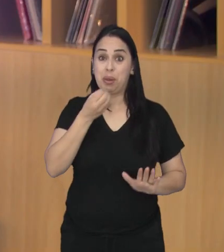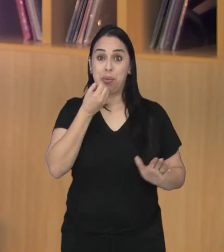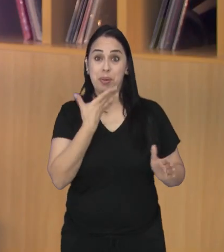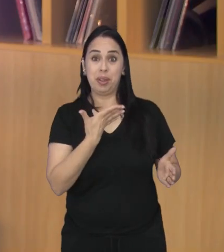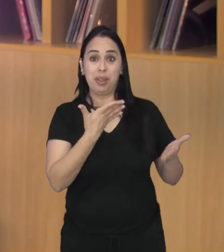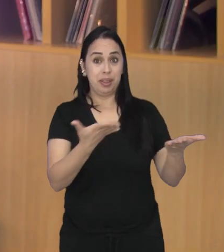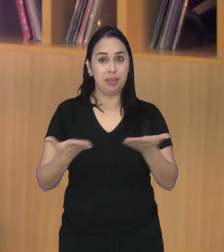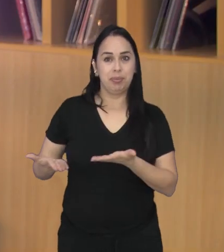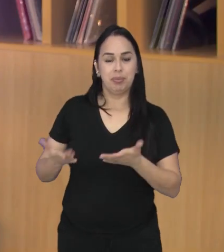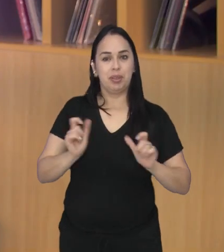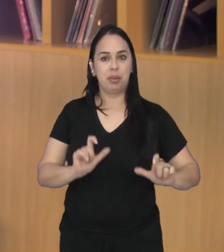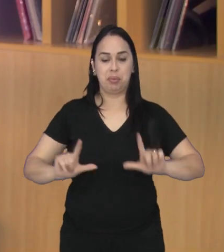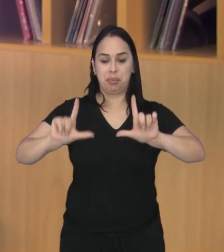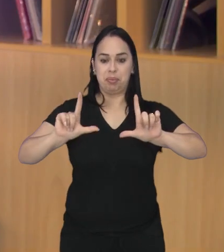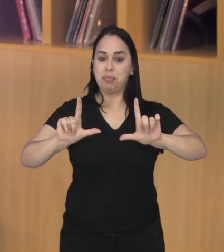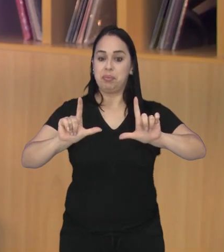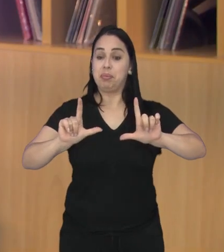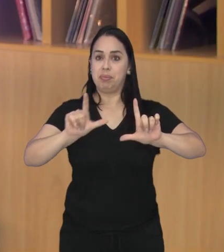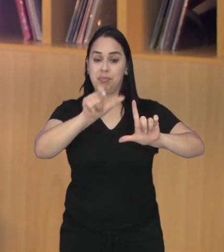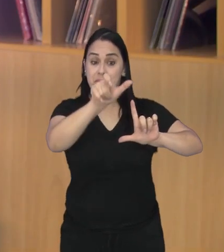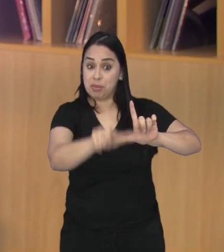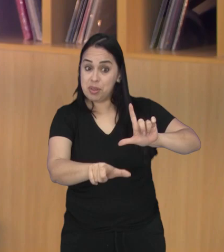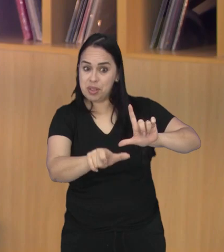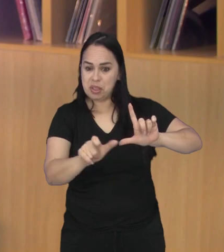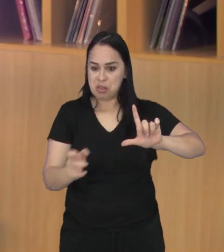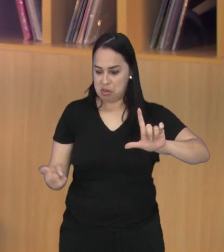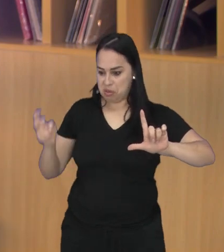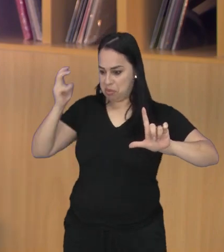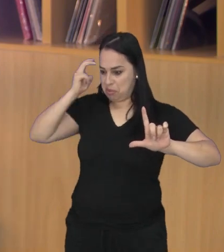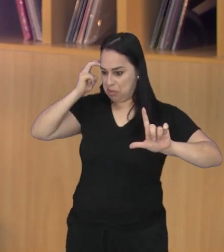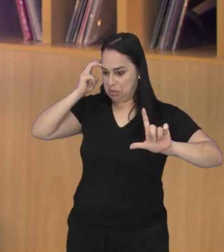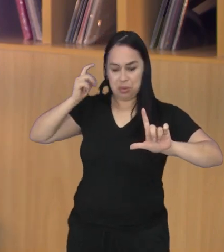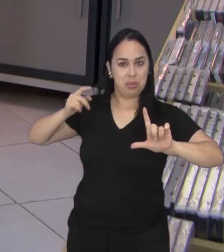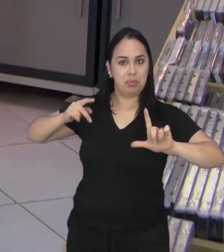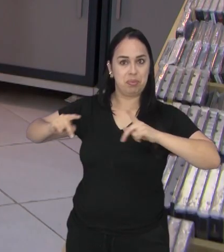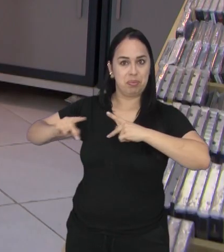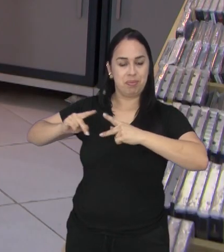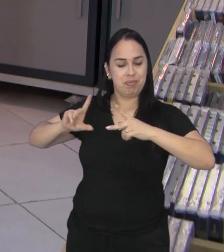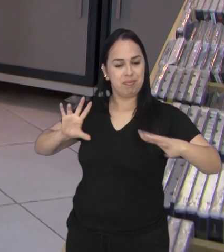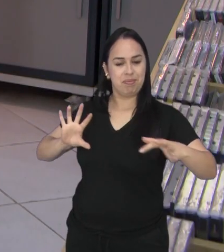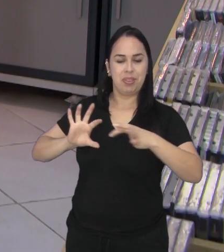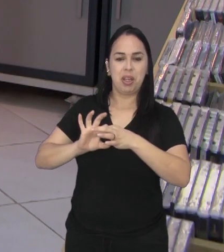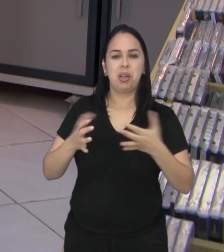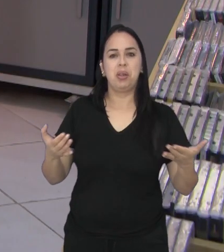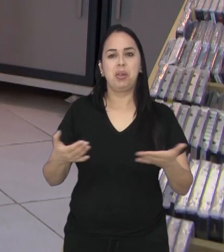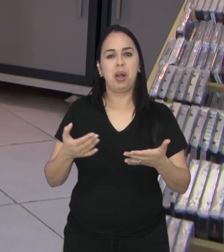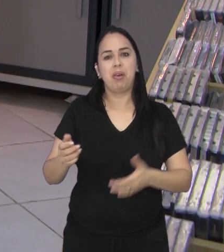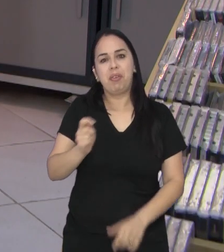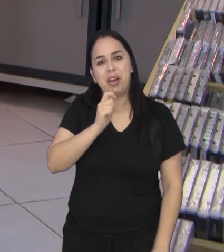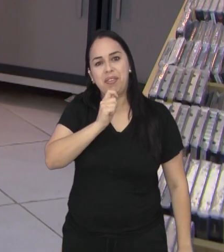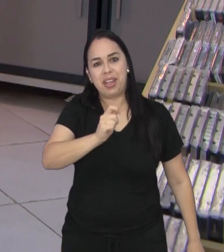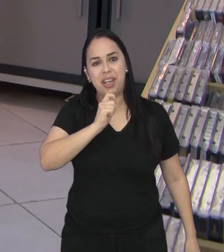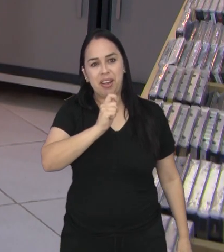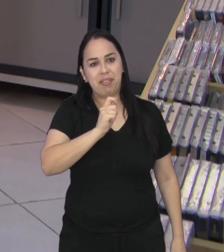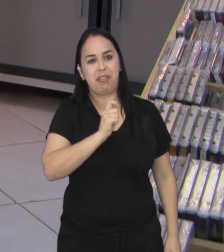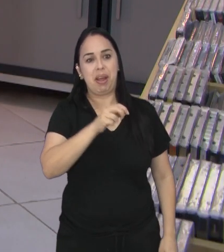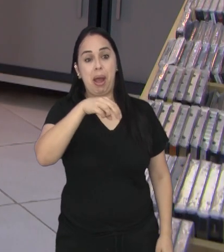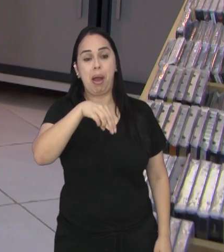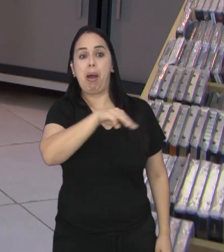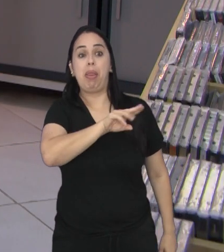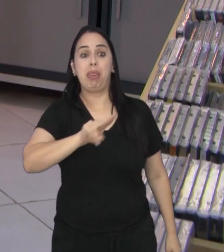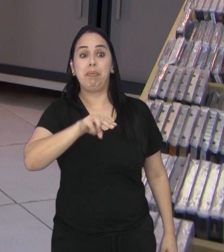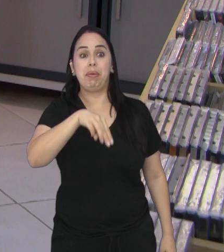Sejam bem-vindos ao Conexão Cultura, o programa que conecta você à cultura em São José dos Campos. E hoje eu vou entrevistar a Meire de Origem, essa mulher com